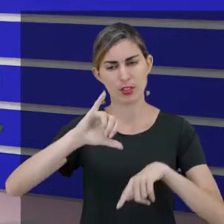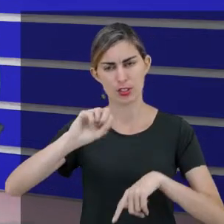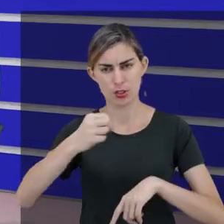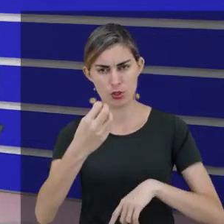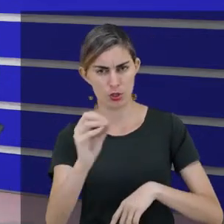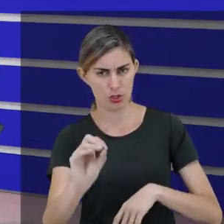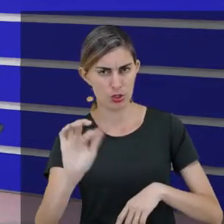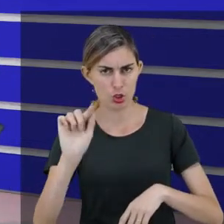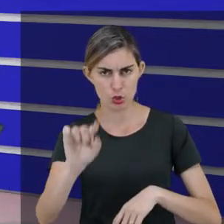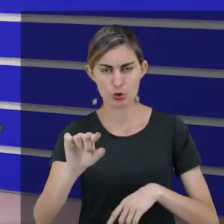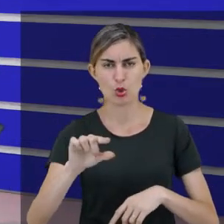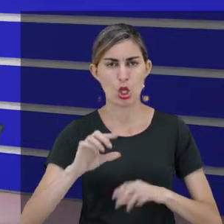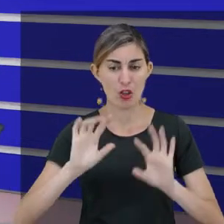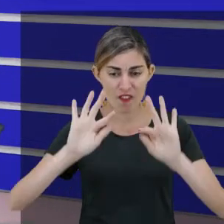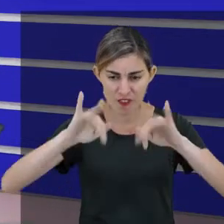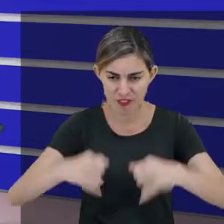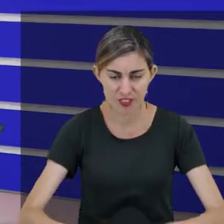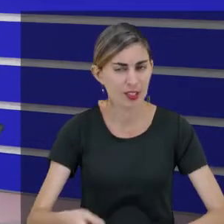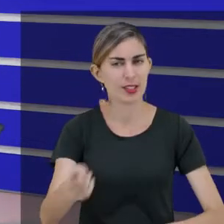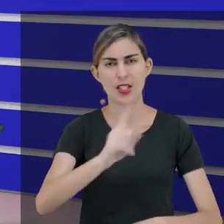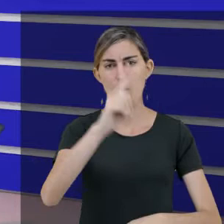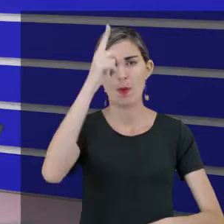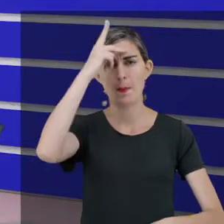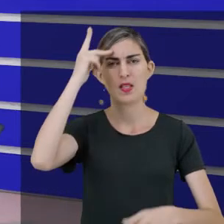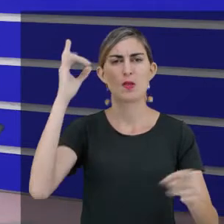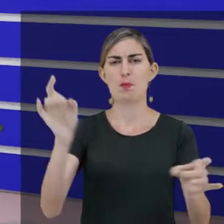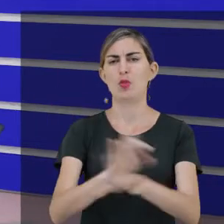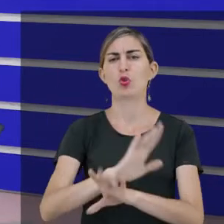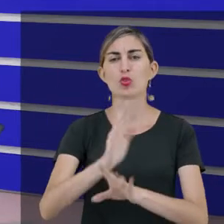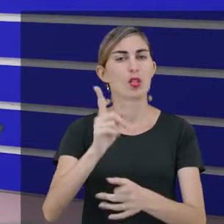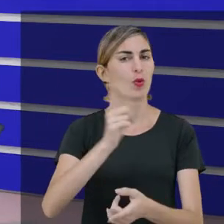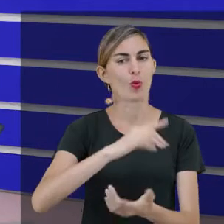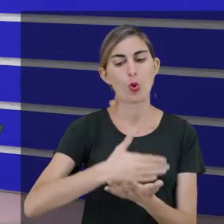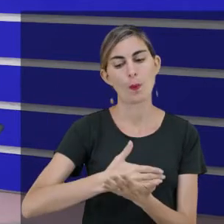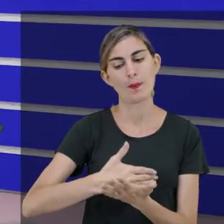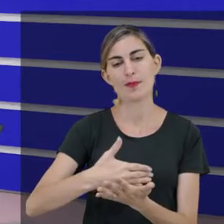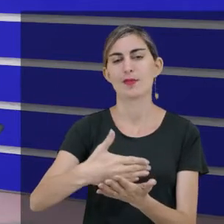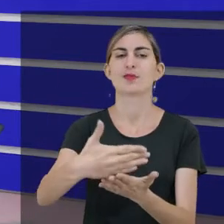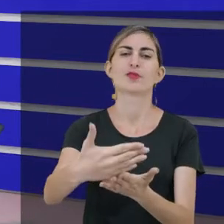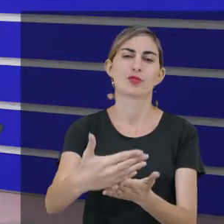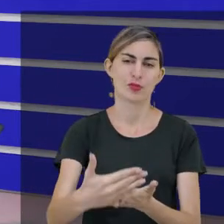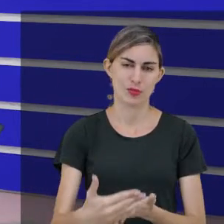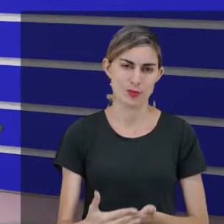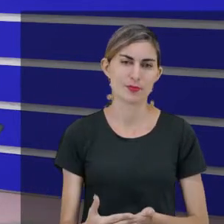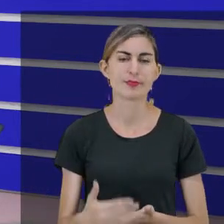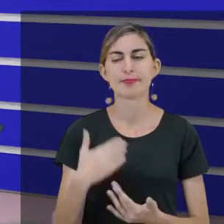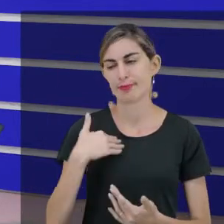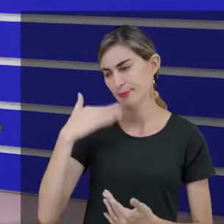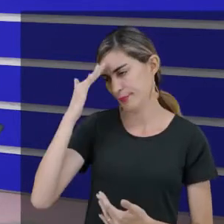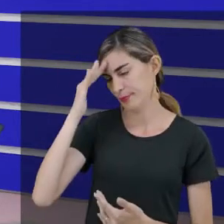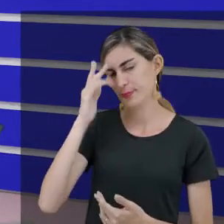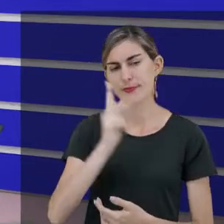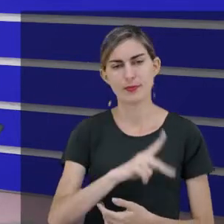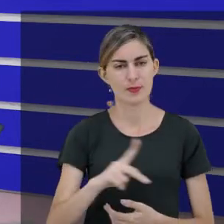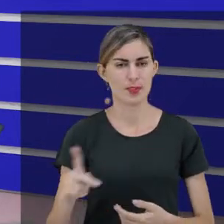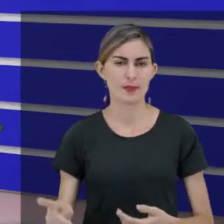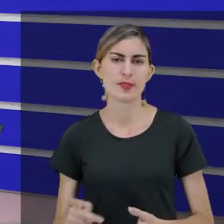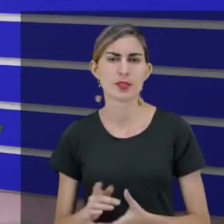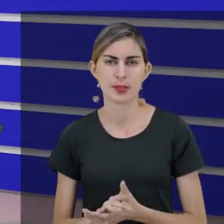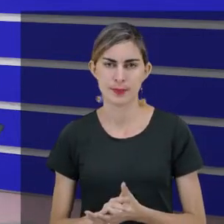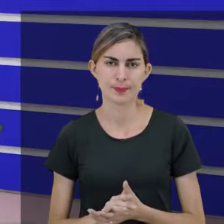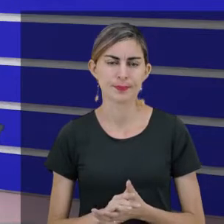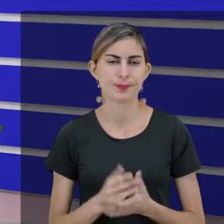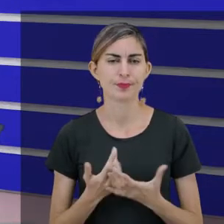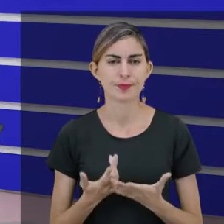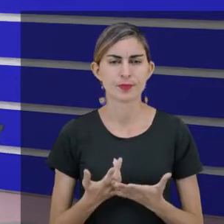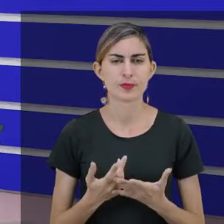é o fim. As empresas elas têm ela como fim. Ela é o começo. Entendi. Professor, com relação